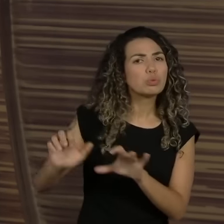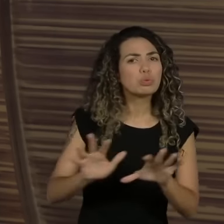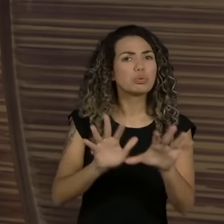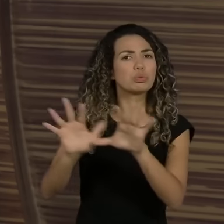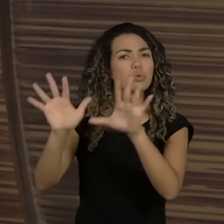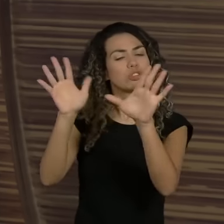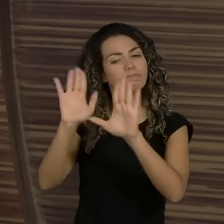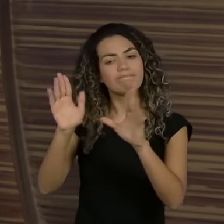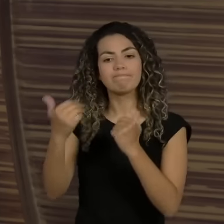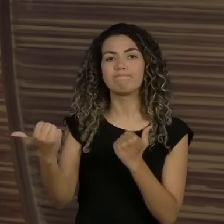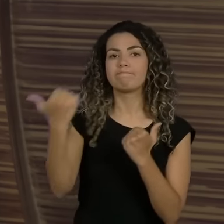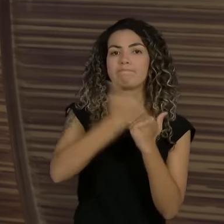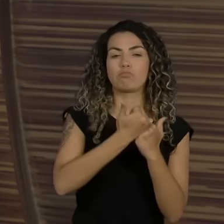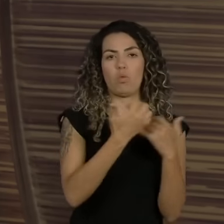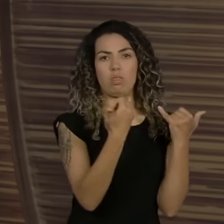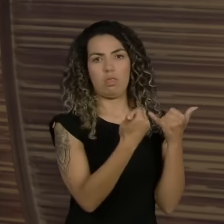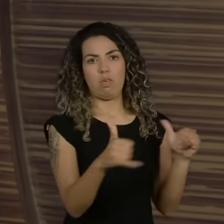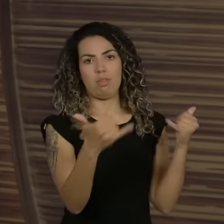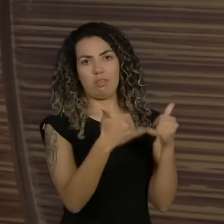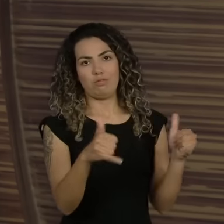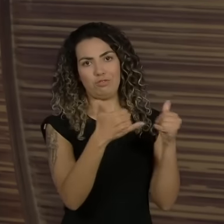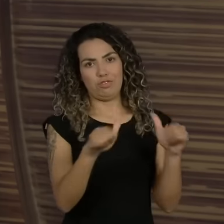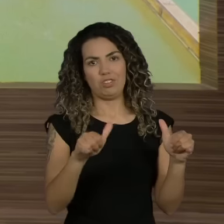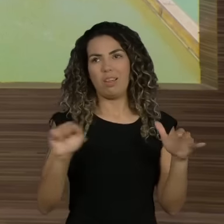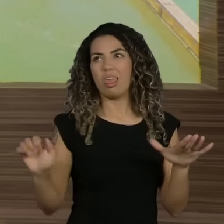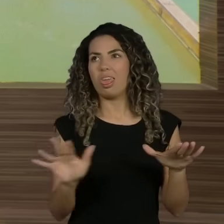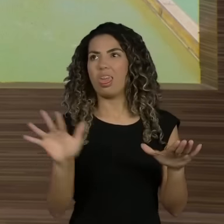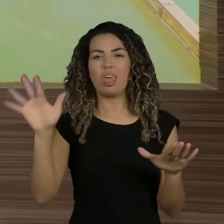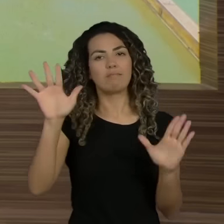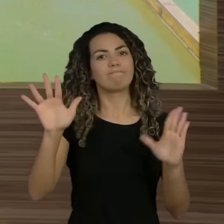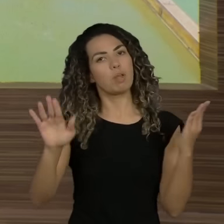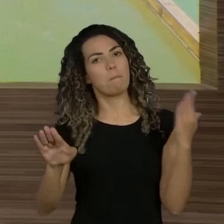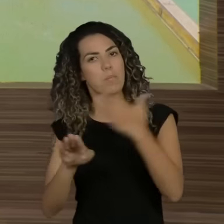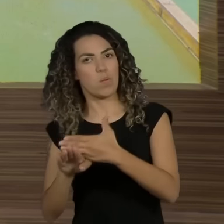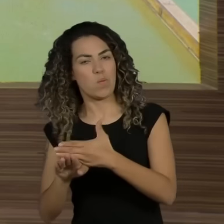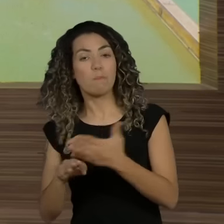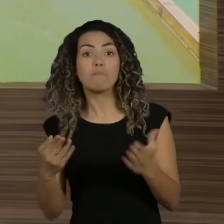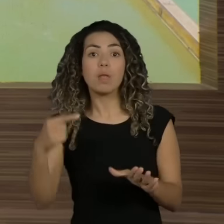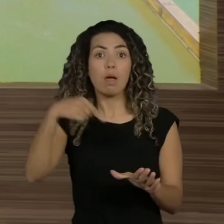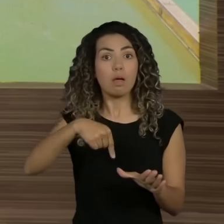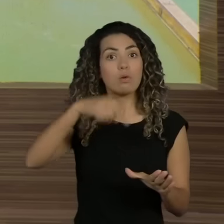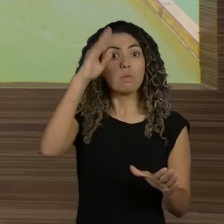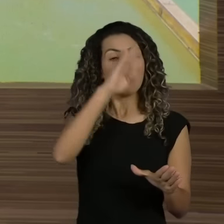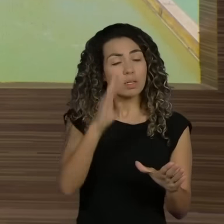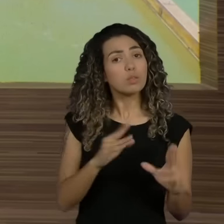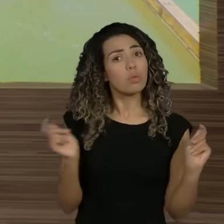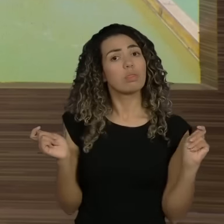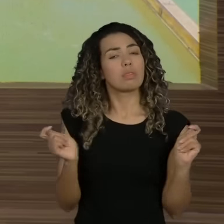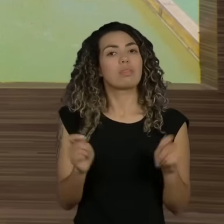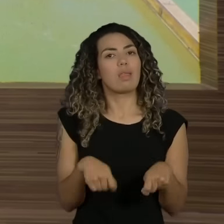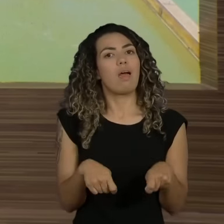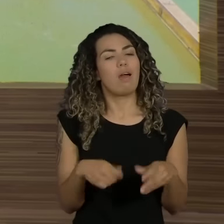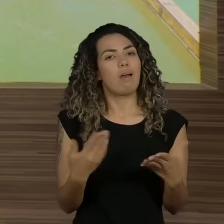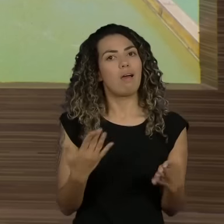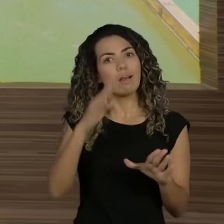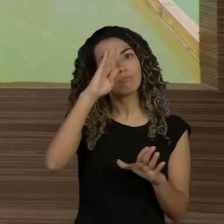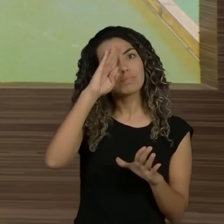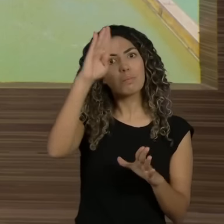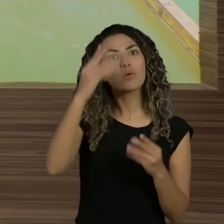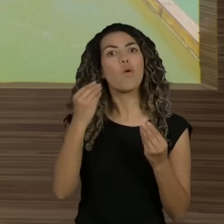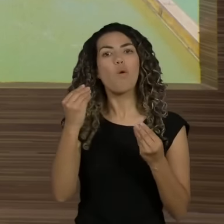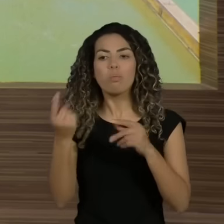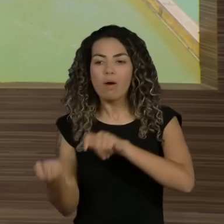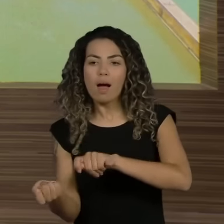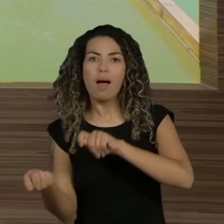fontes renováveis e limpas de energia. O Brasil é um dos países com potencial para liderar a transição.